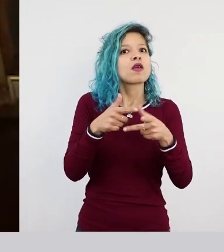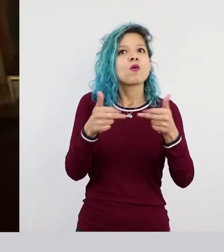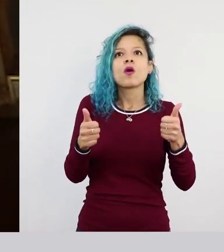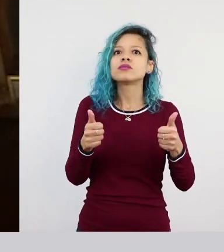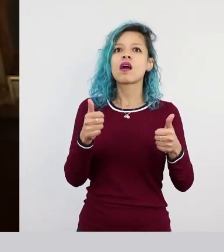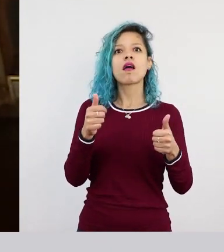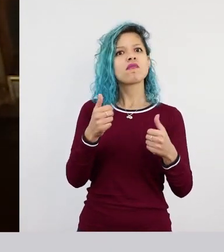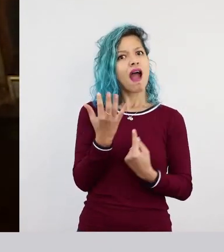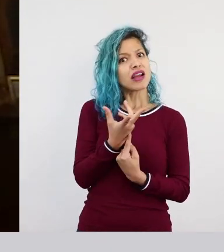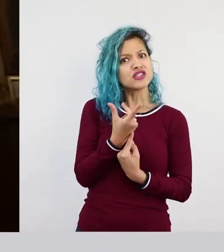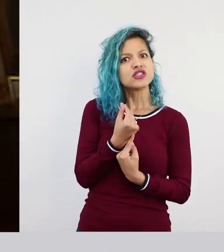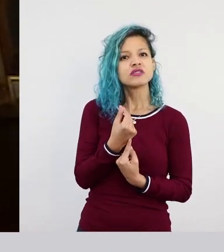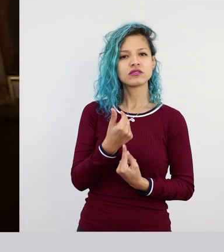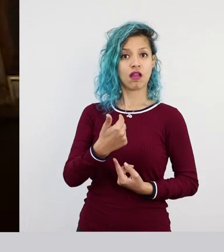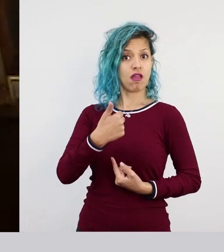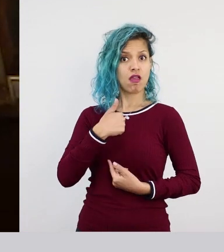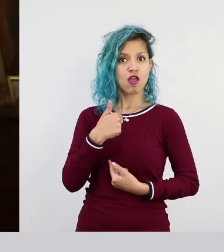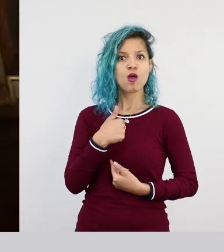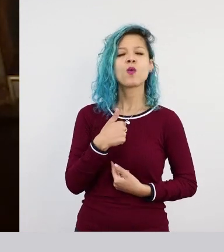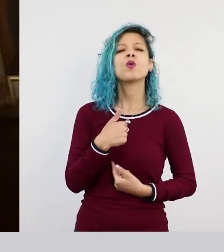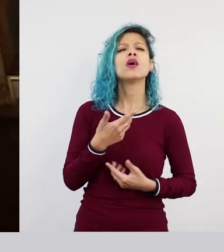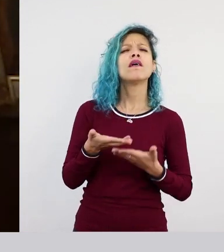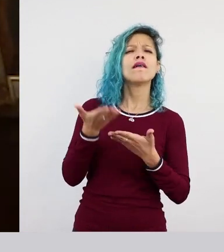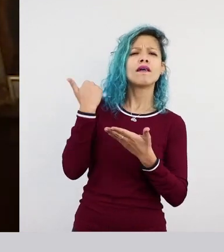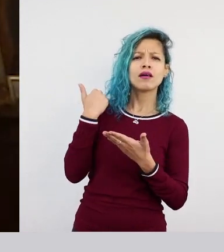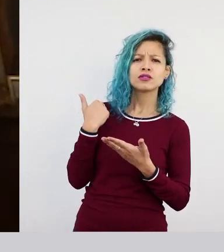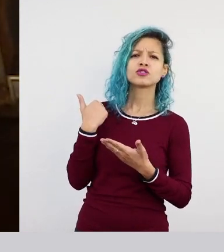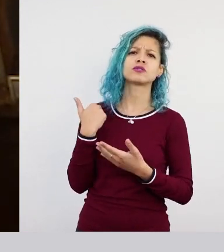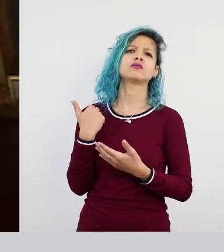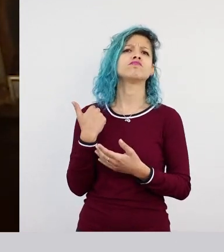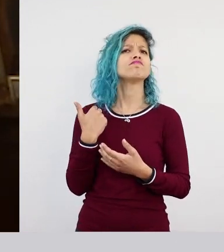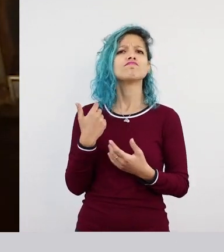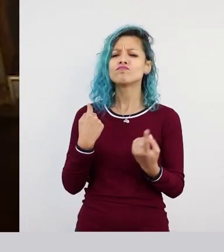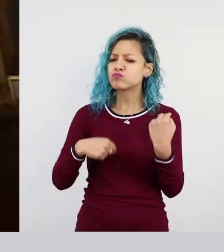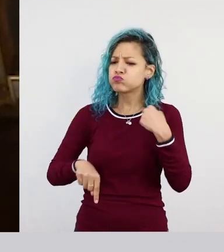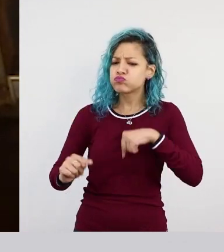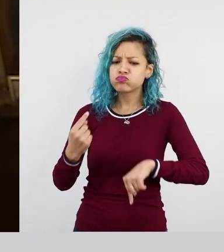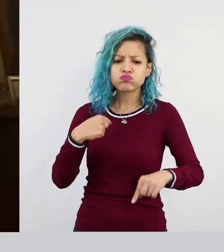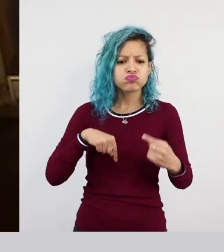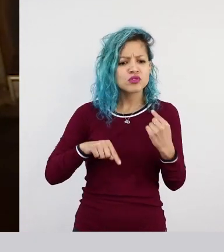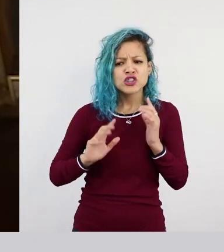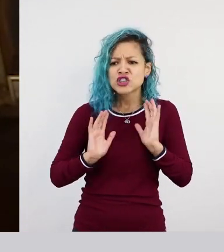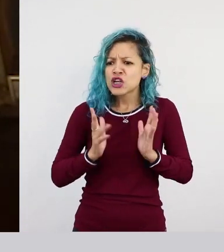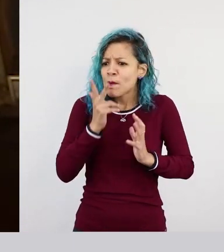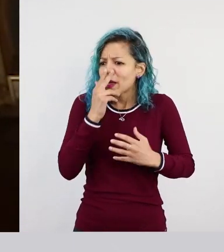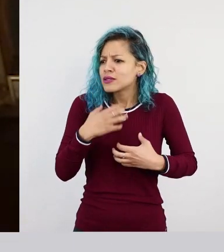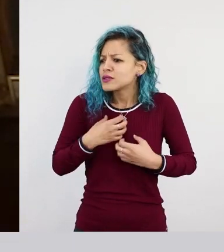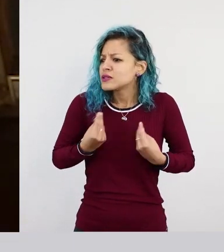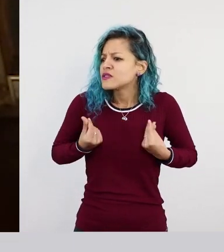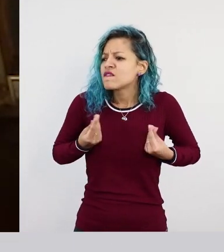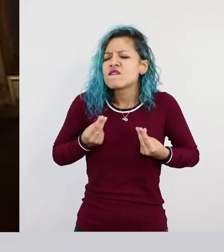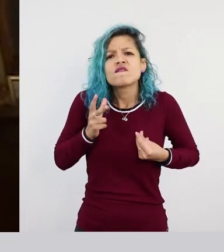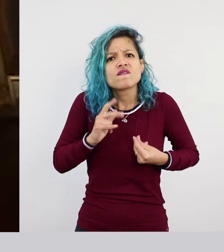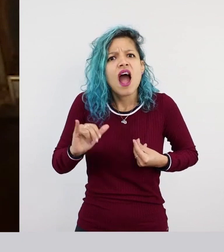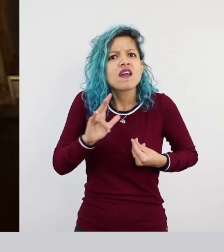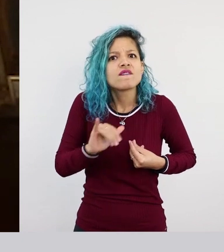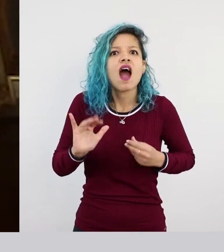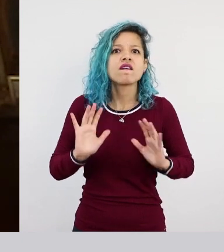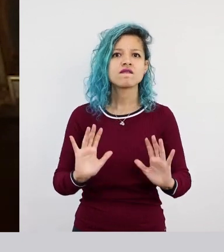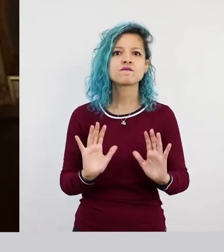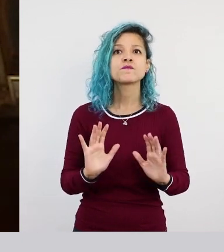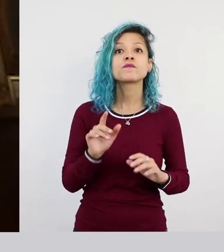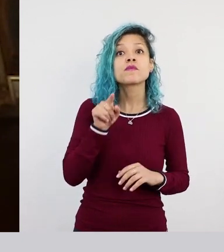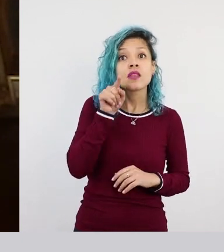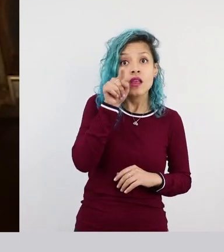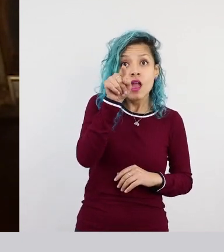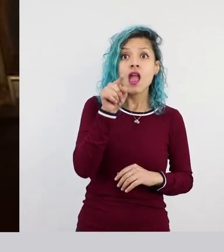guardado como artista mesmo, né? Porque eu já tinha isso na minha veia. Era uma coisa que eu sentia fluir